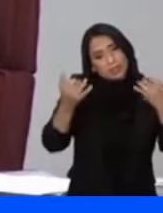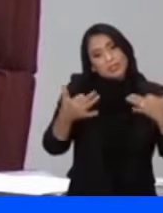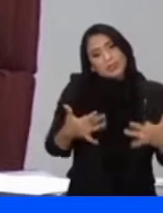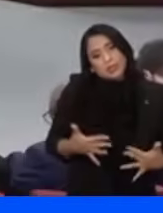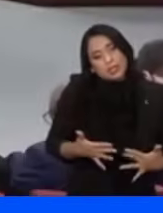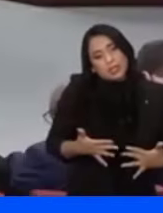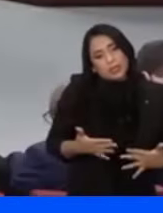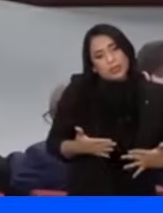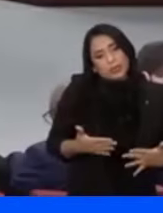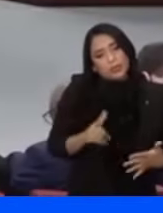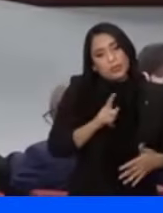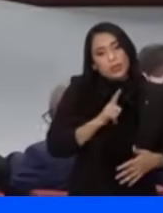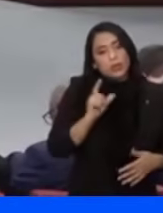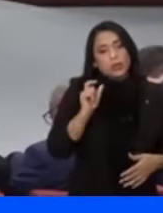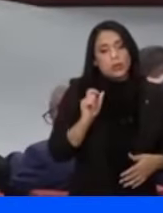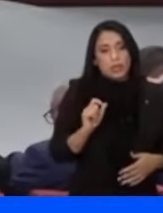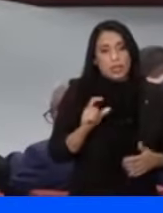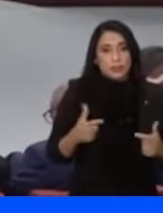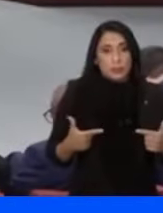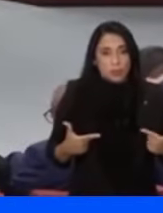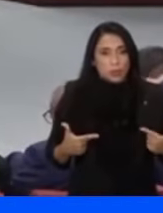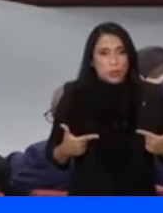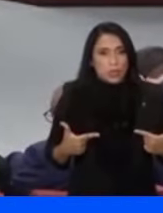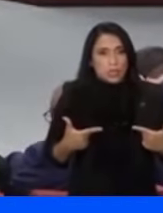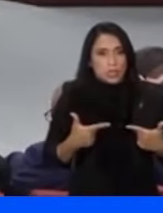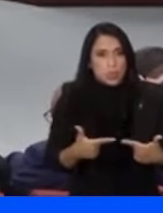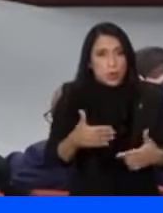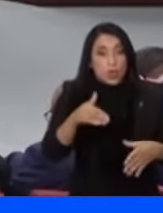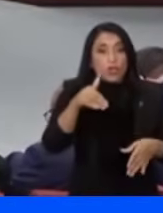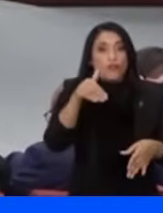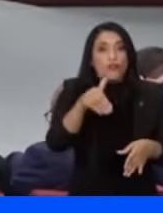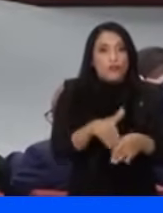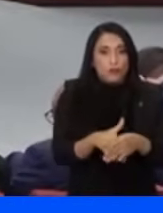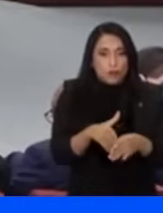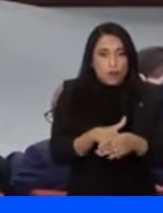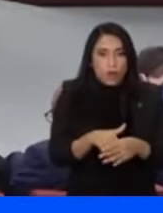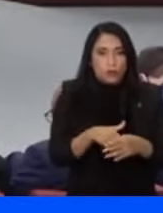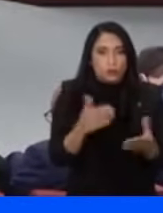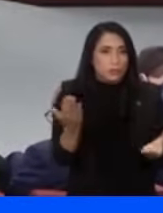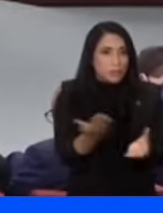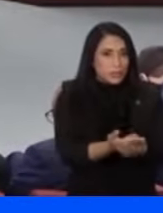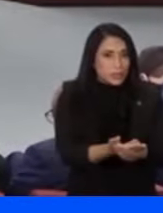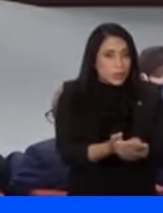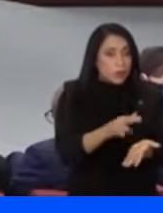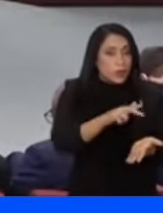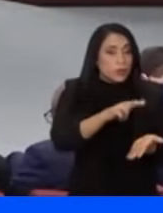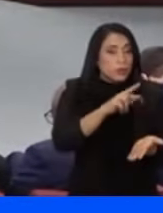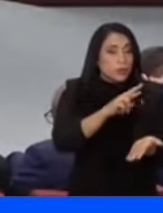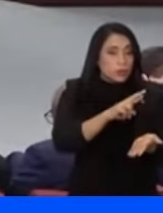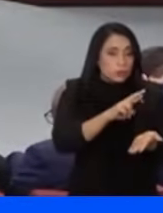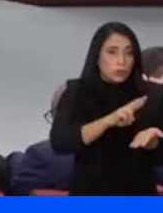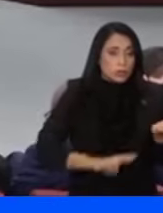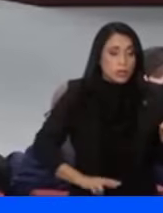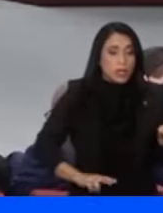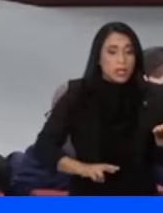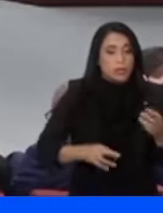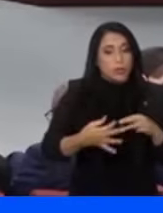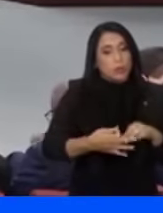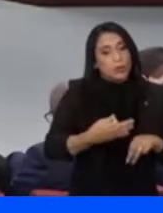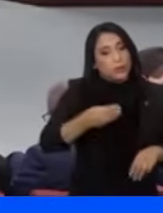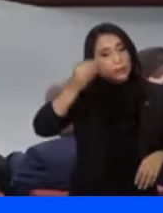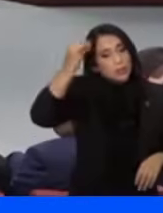Numa ação e num voto brilhante, uma ação de relatoria do ministro Fux. Exato. Ministro Fux... E